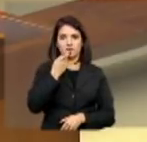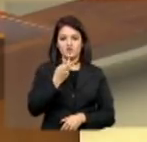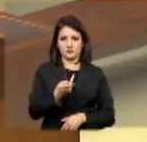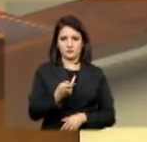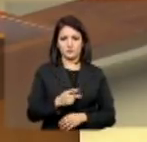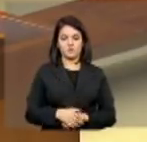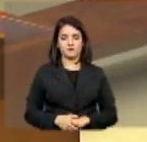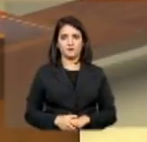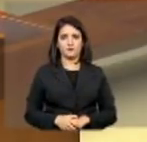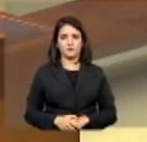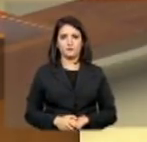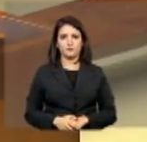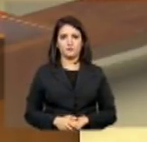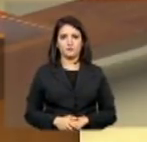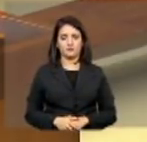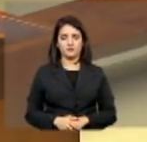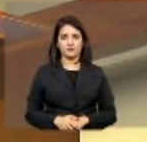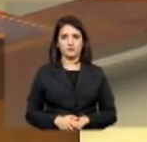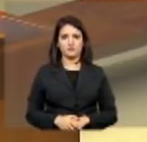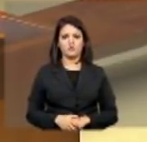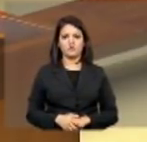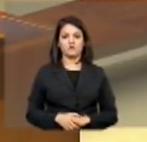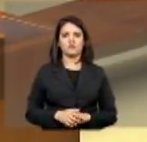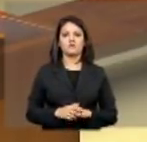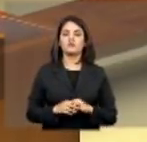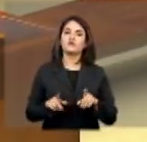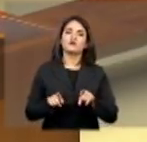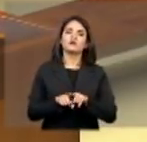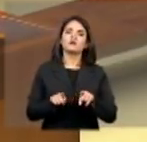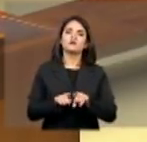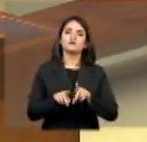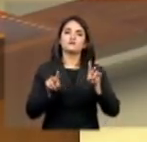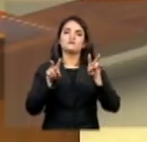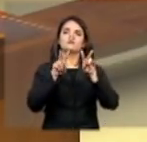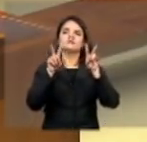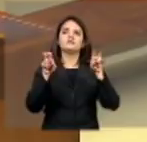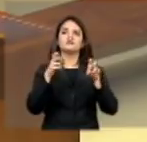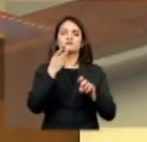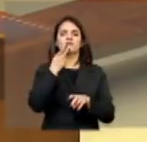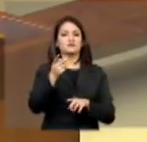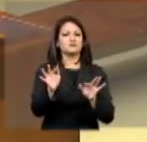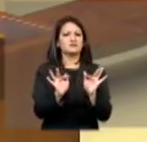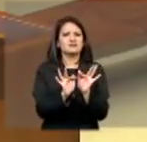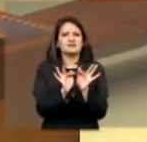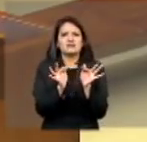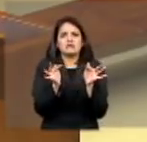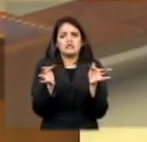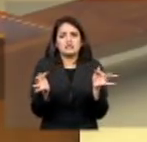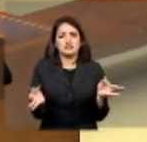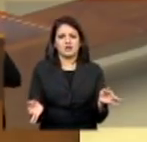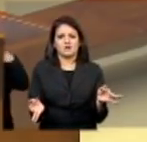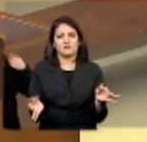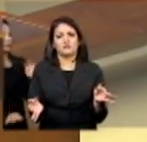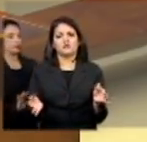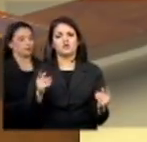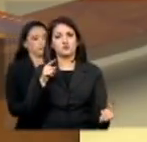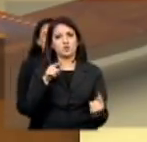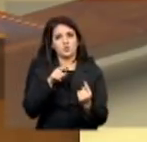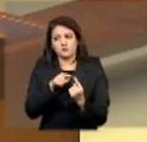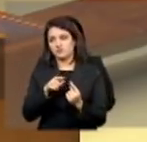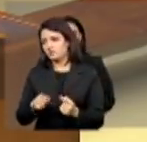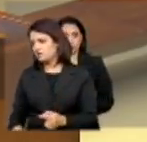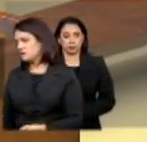e coloco a matéria de fundo de uma maneira muito simples muito objetiva e o